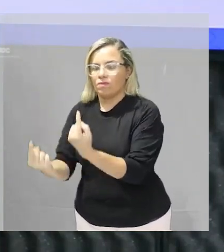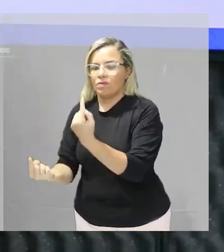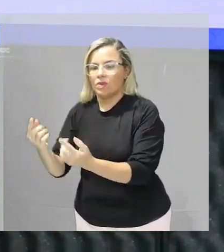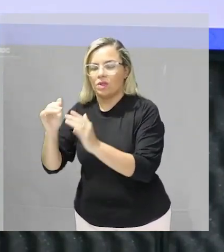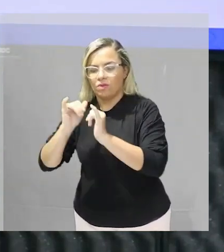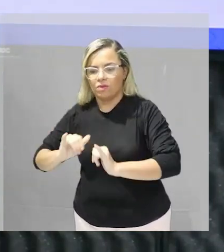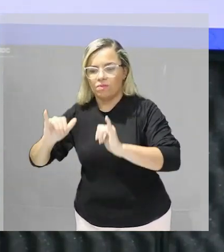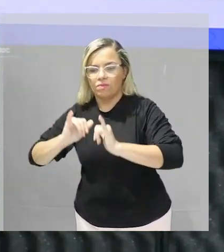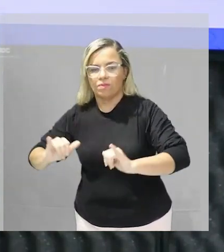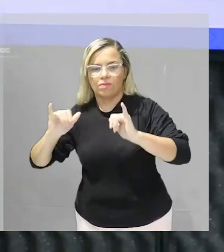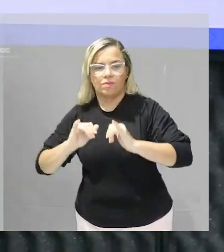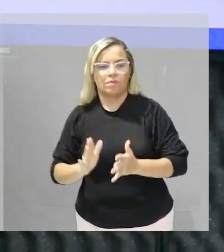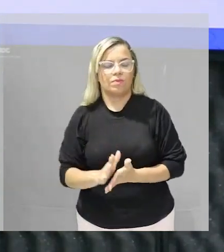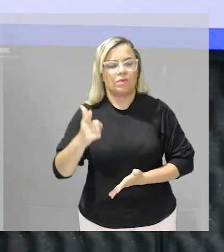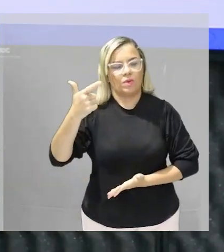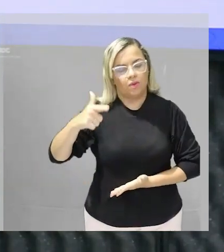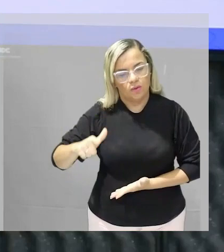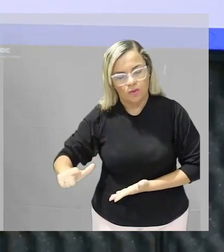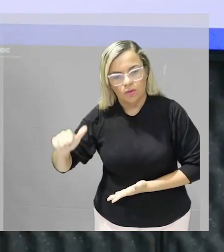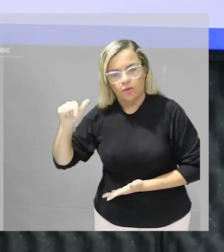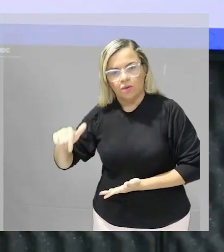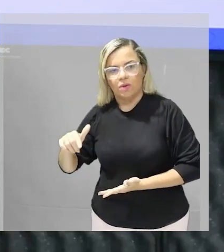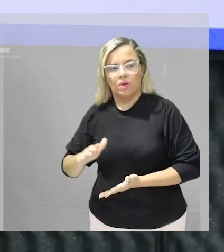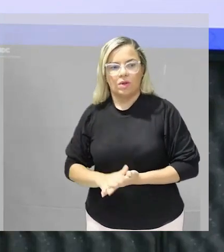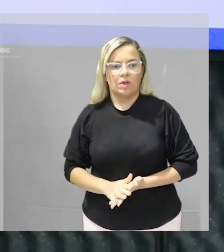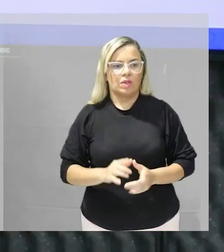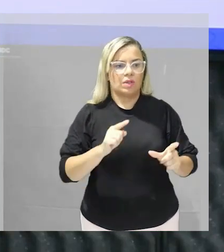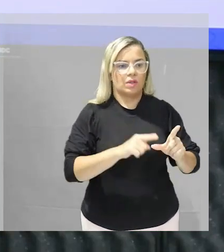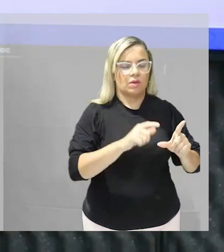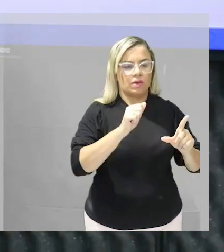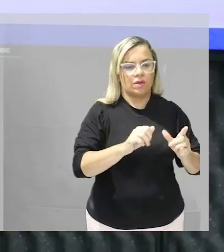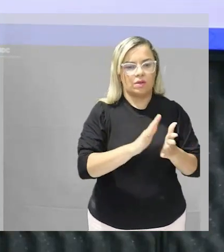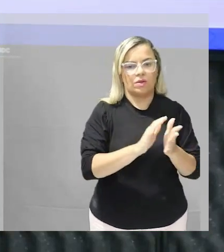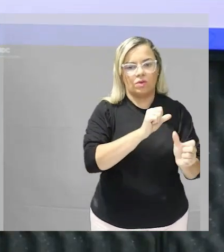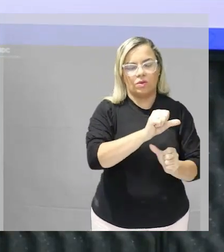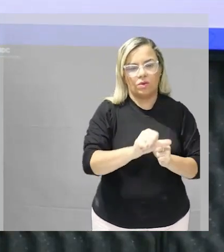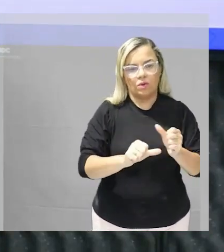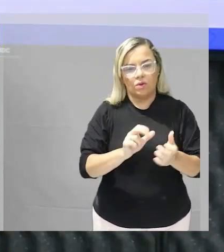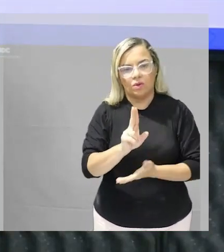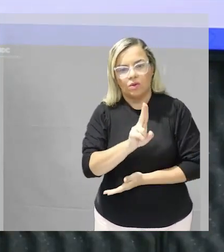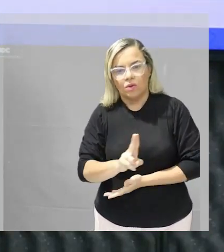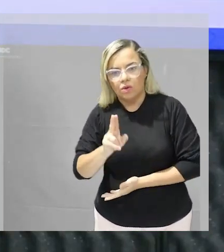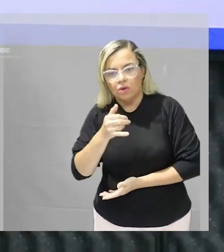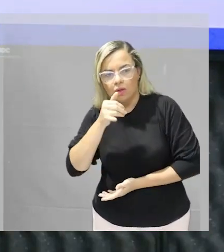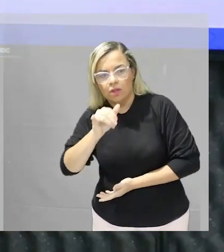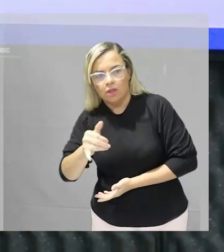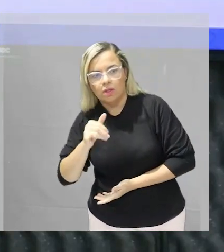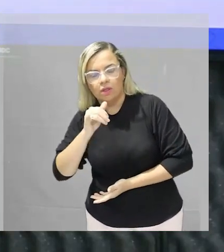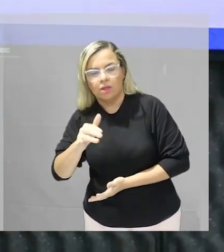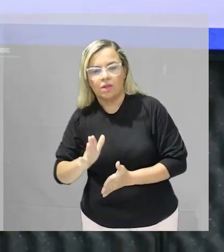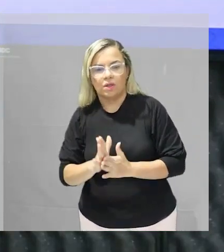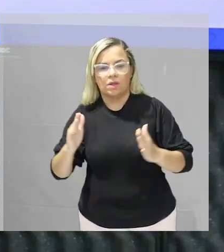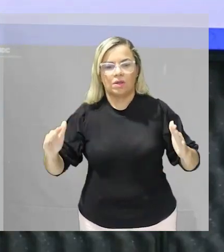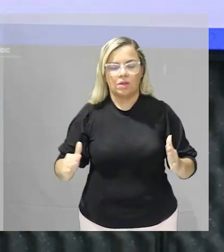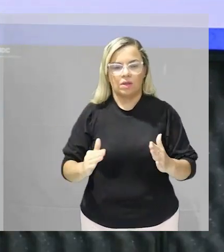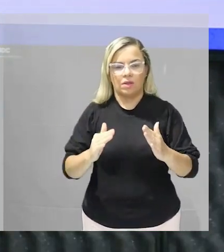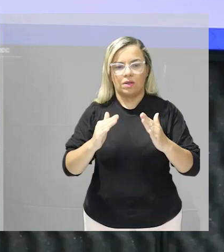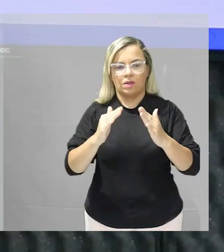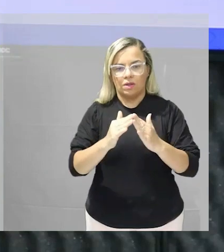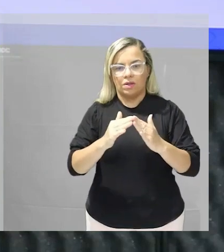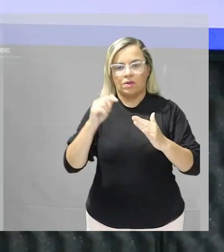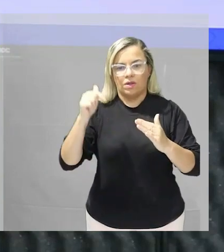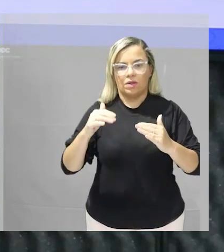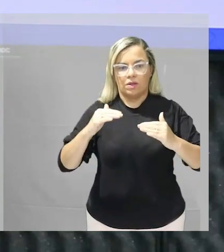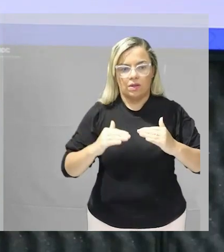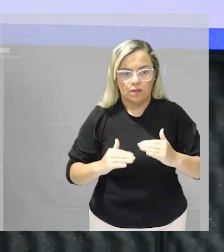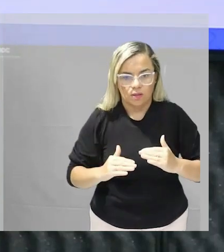informações do gráfico repetindo aqui o que está sendo dito na letra a a variação do consumo de energia elétrica dessa